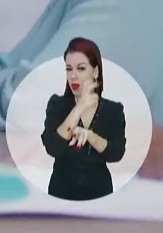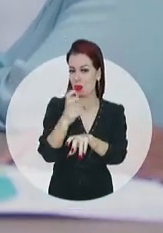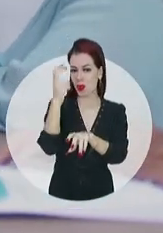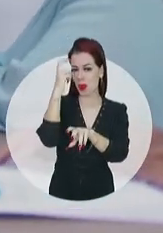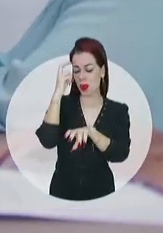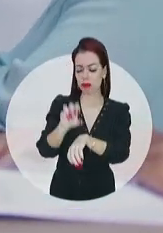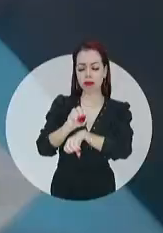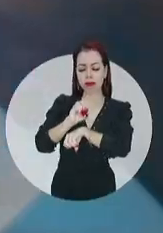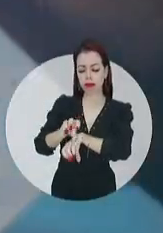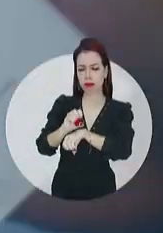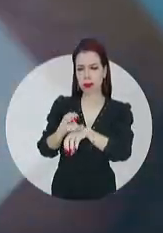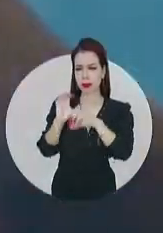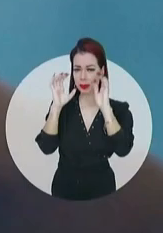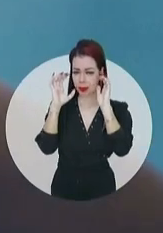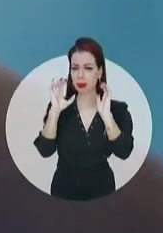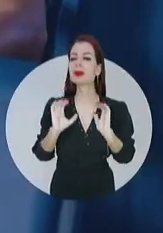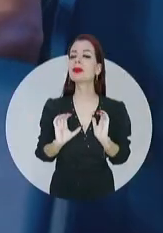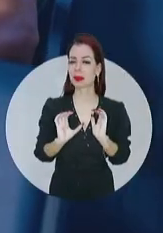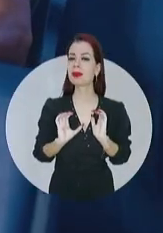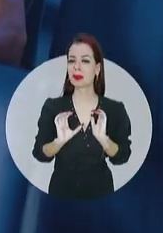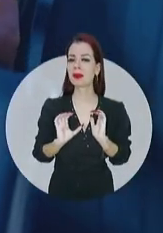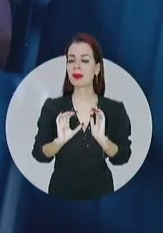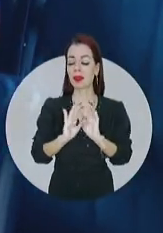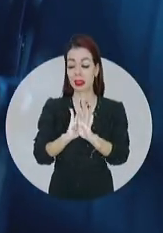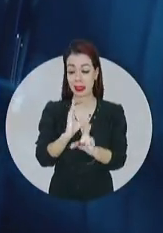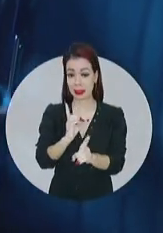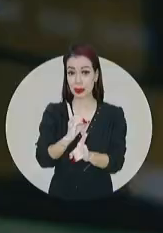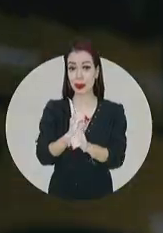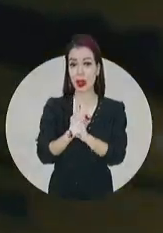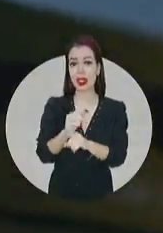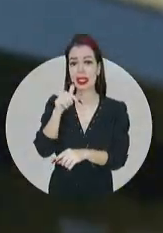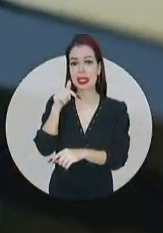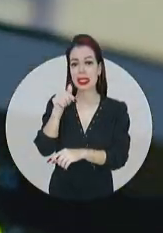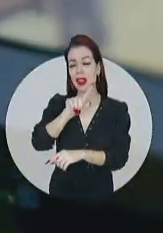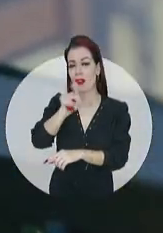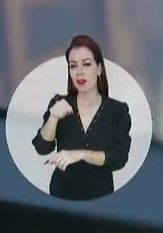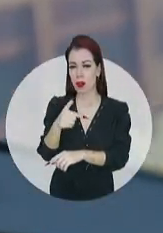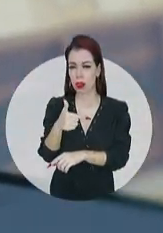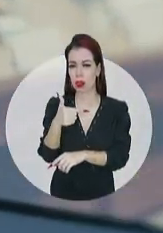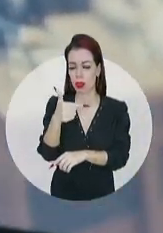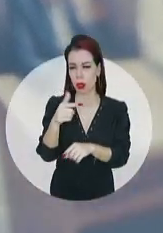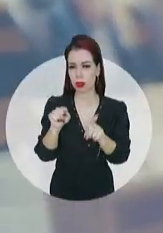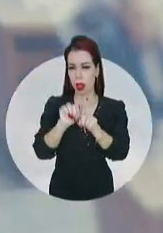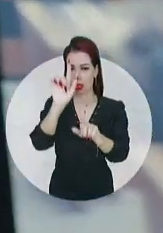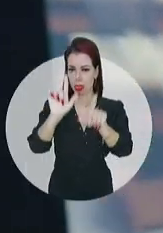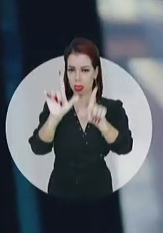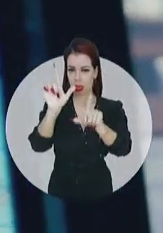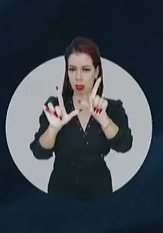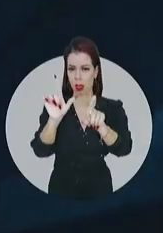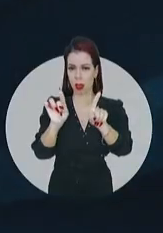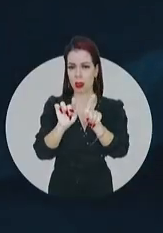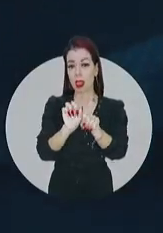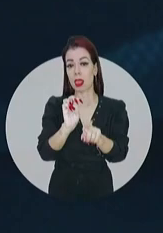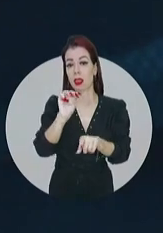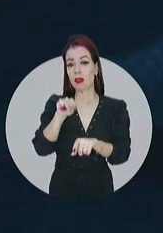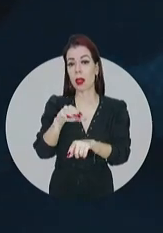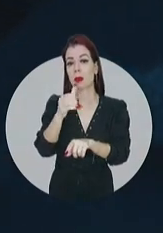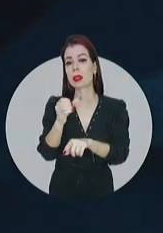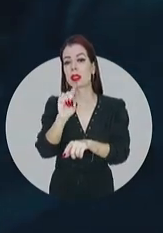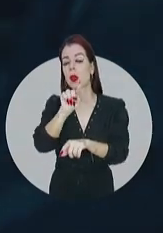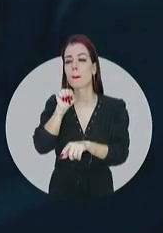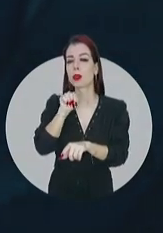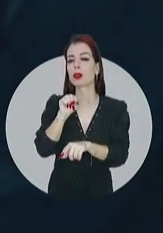conteúdos sobre cultura, educação e cidadania. Sintonize o canal 7.2 em sua TV e a